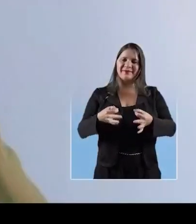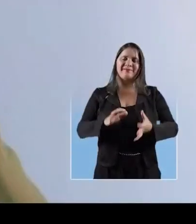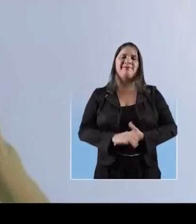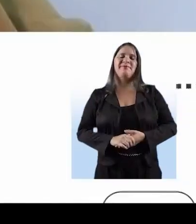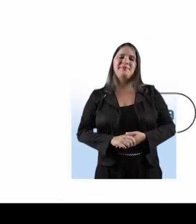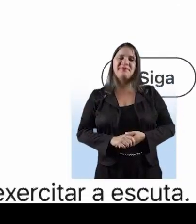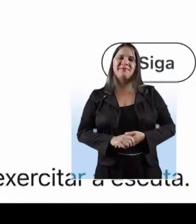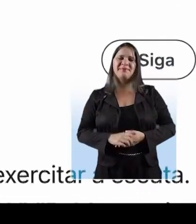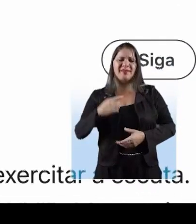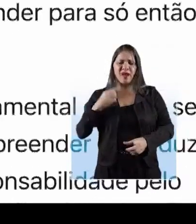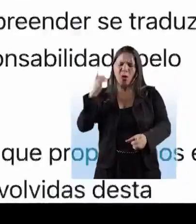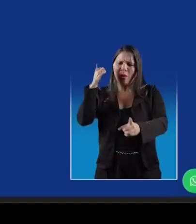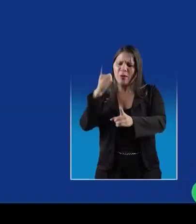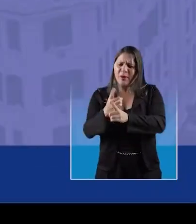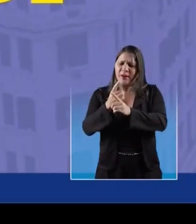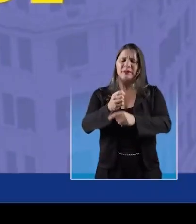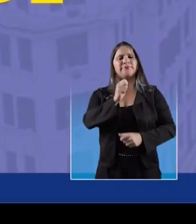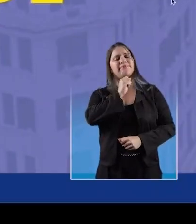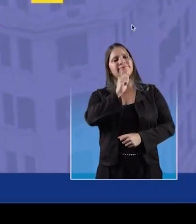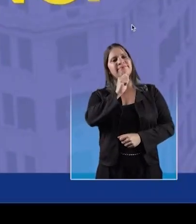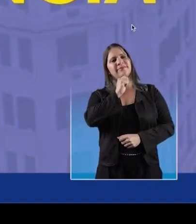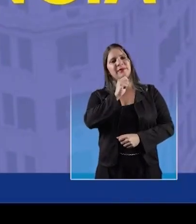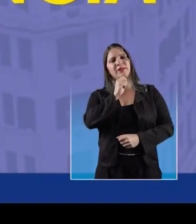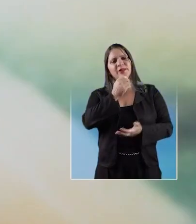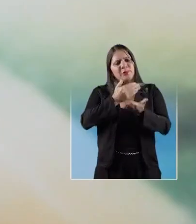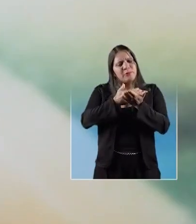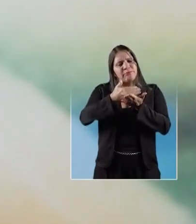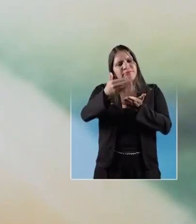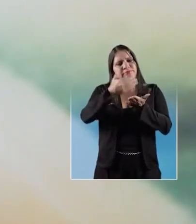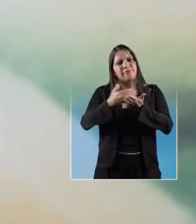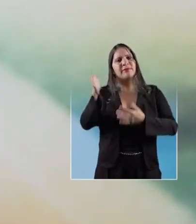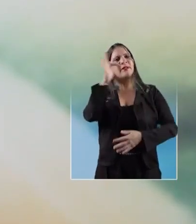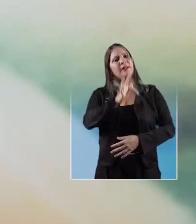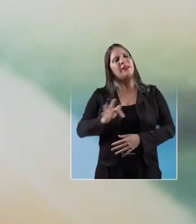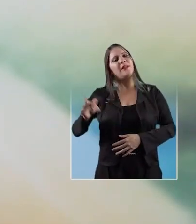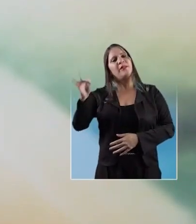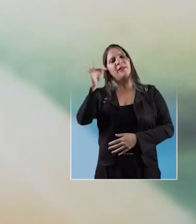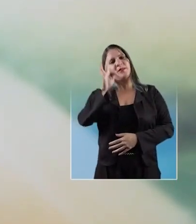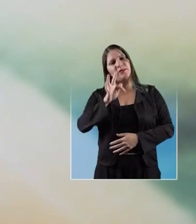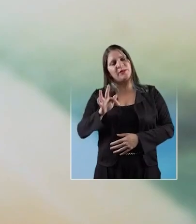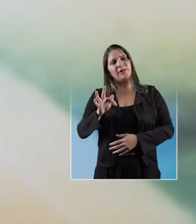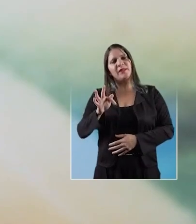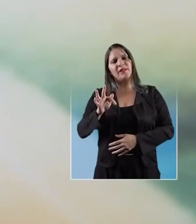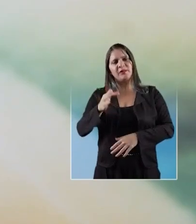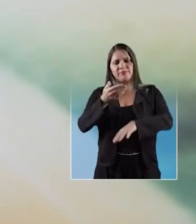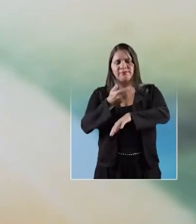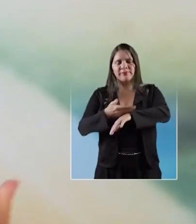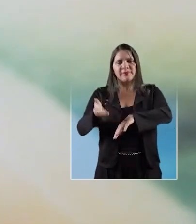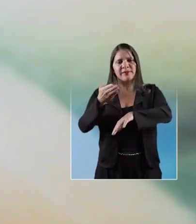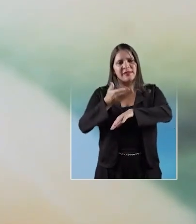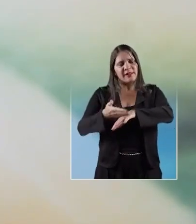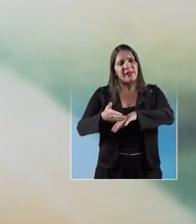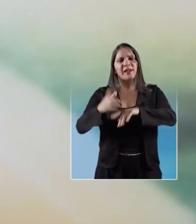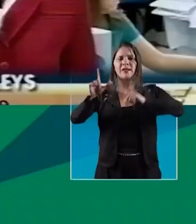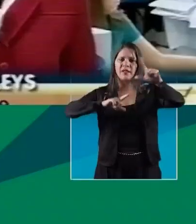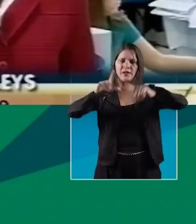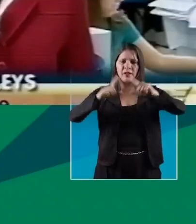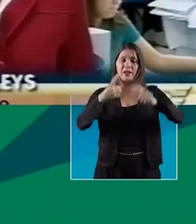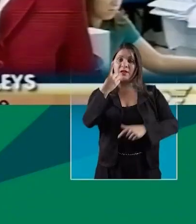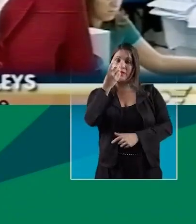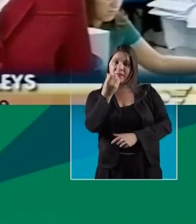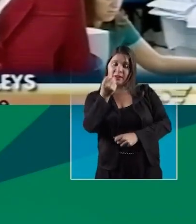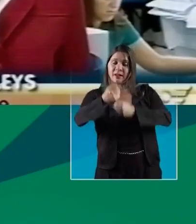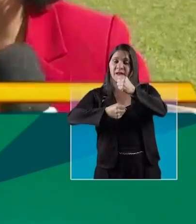certo. E eu me encontrei no jornalismo, iniciei a faculdade com um estágio na TV.